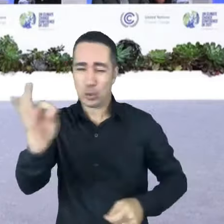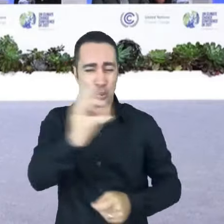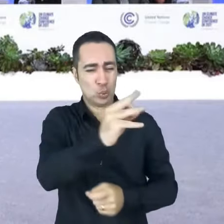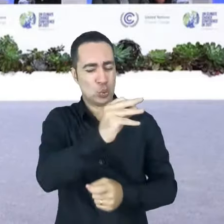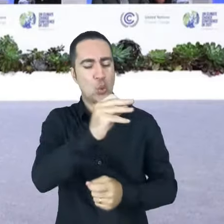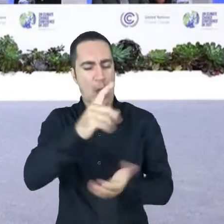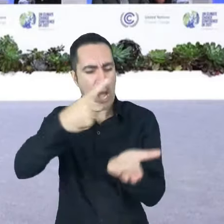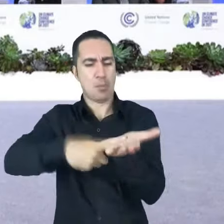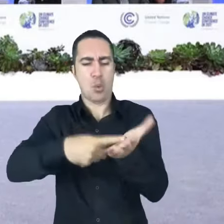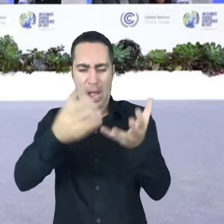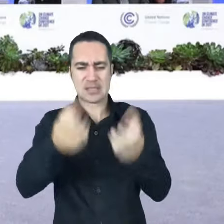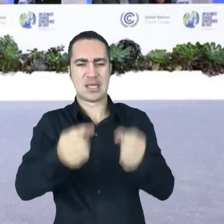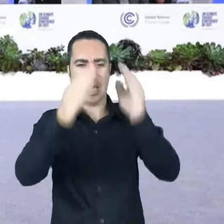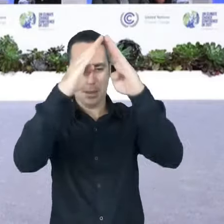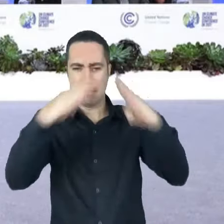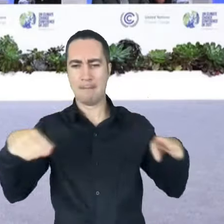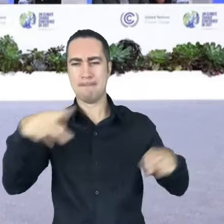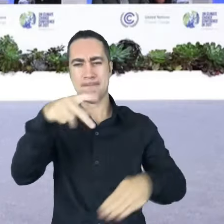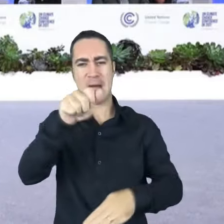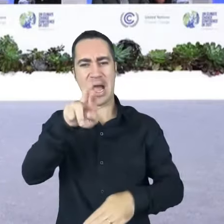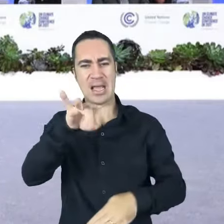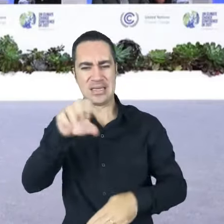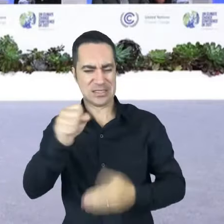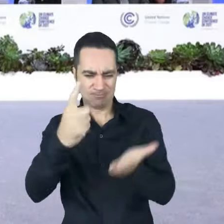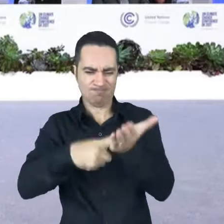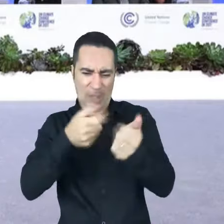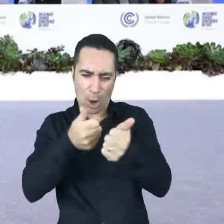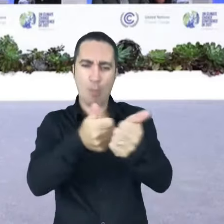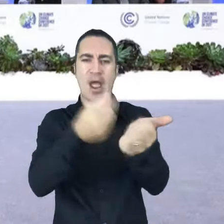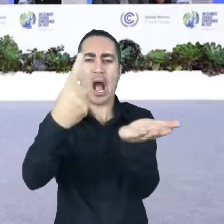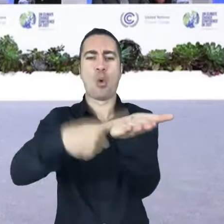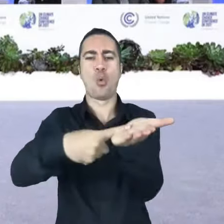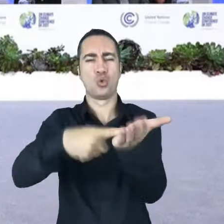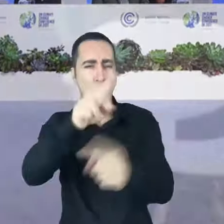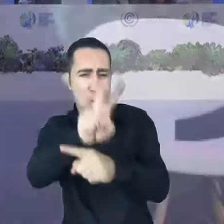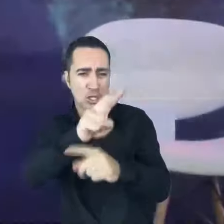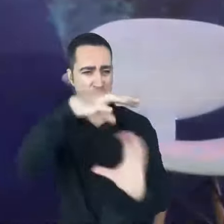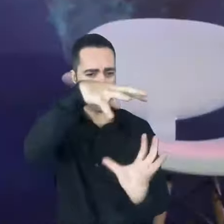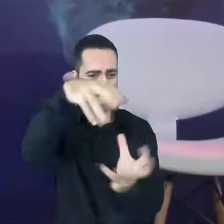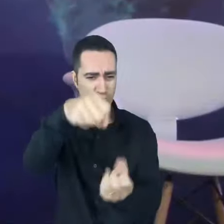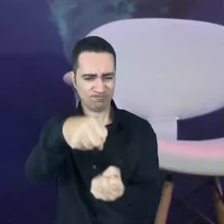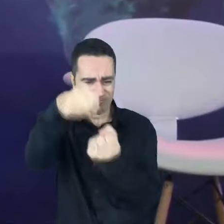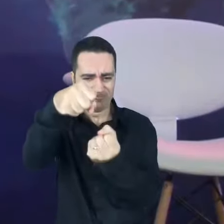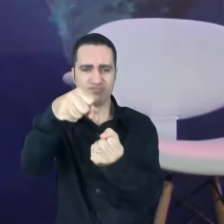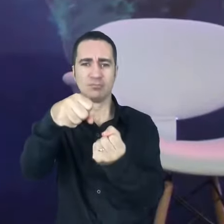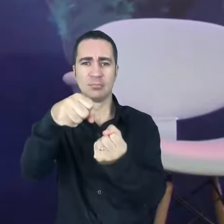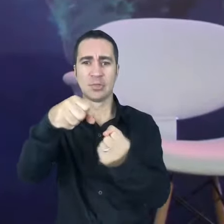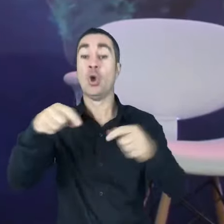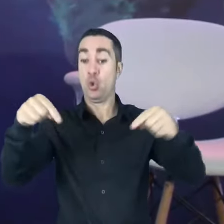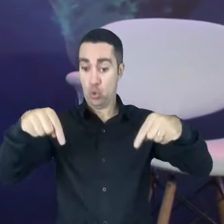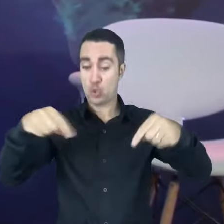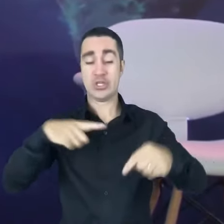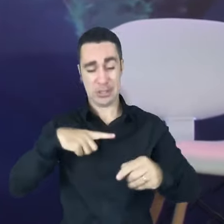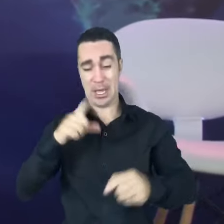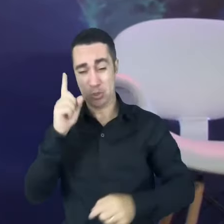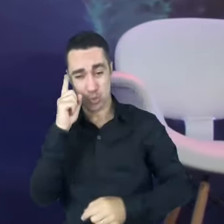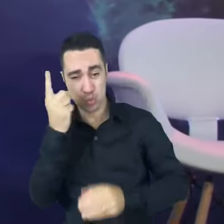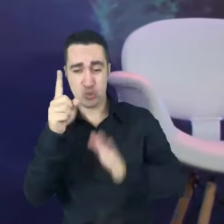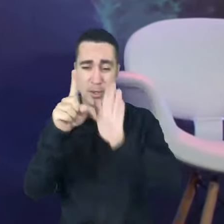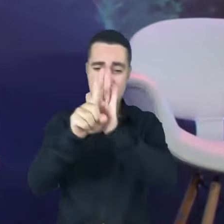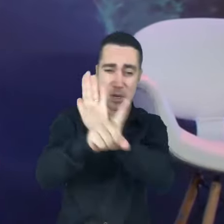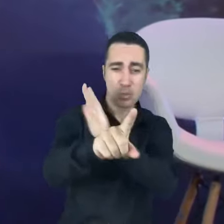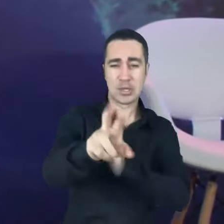Então, para contribuir justamente com esses insights, vamos trazer para esse espaço perguntas. Nenhuma delas de